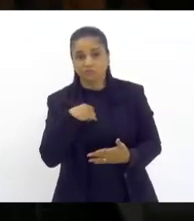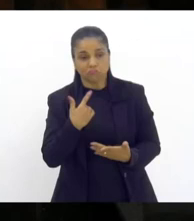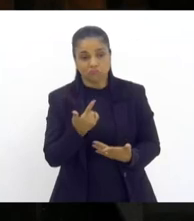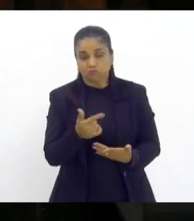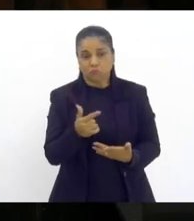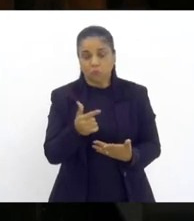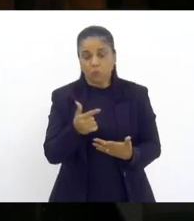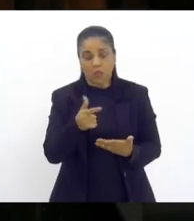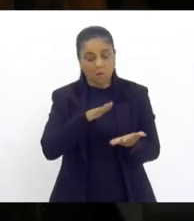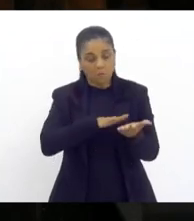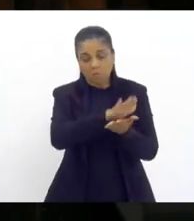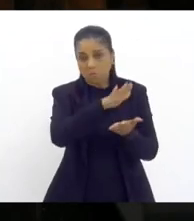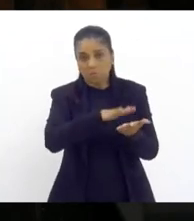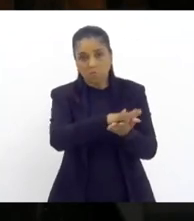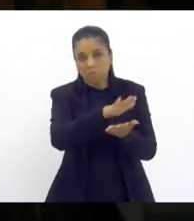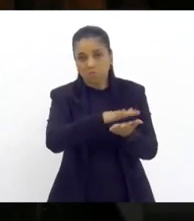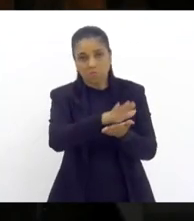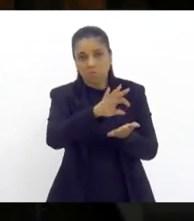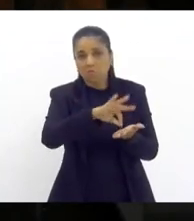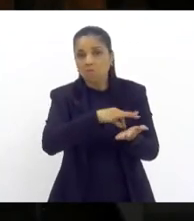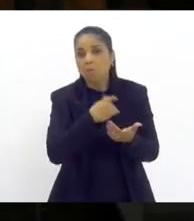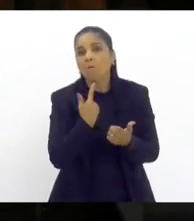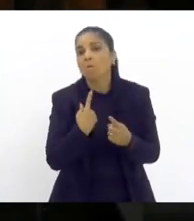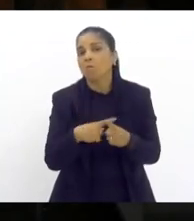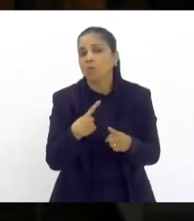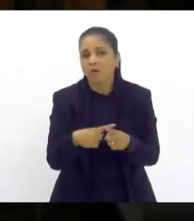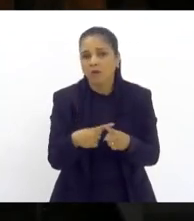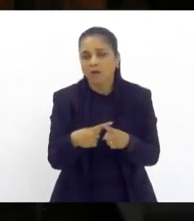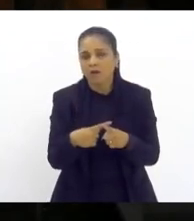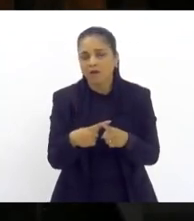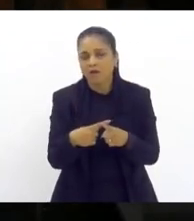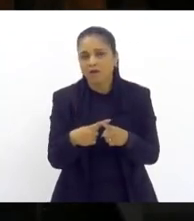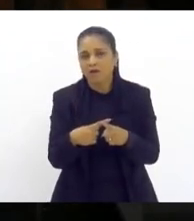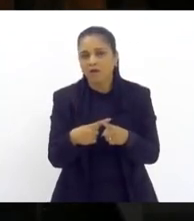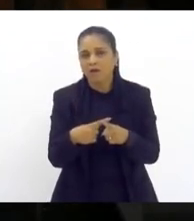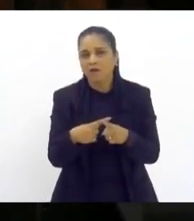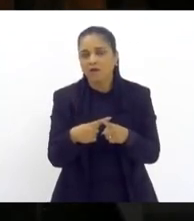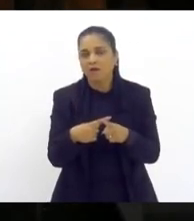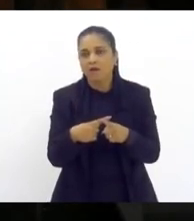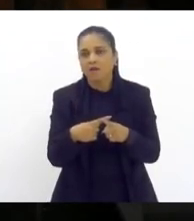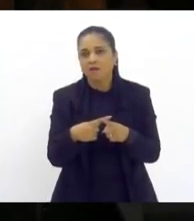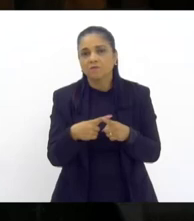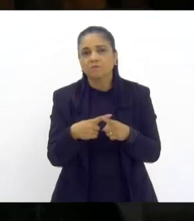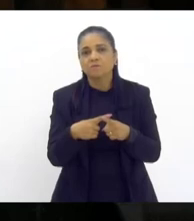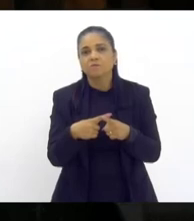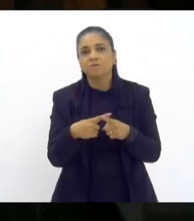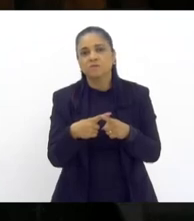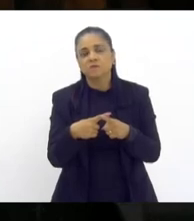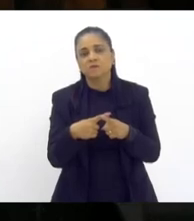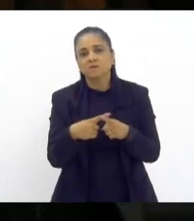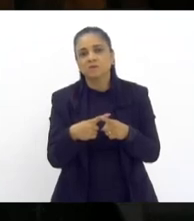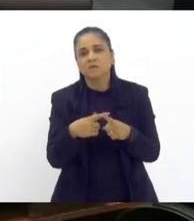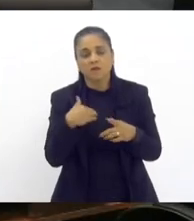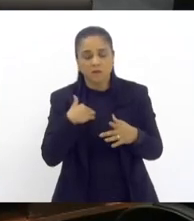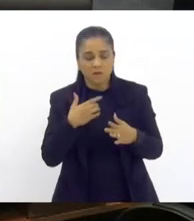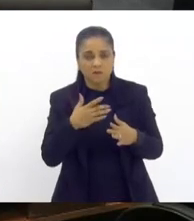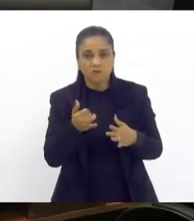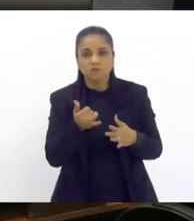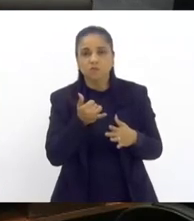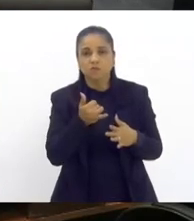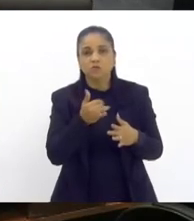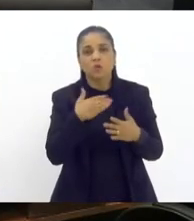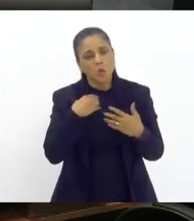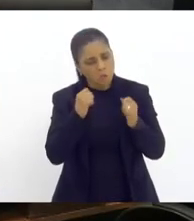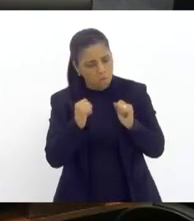é publicado. Mas por quê? Pode me dar uma parte, deputado. Será que é isso, é etarismo? Eu posso será, pedir uma